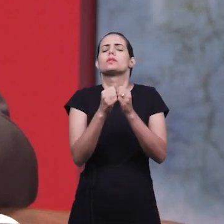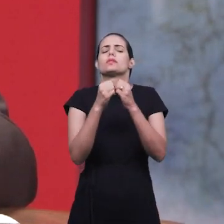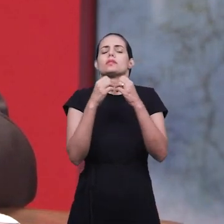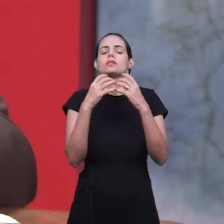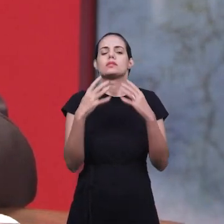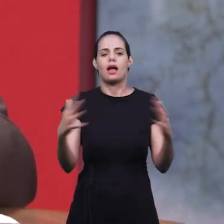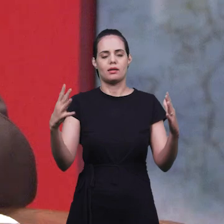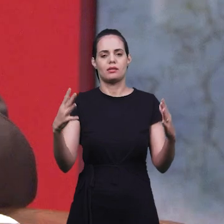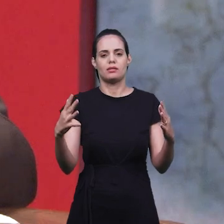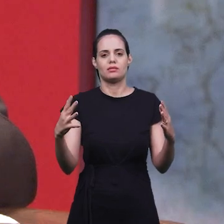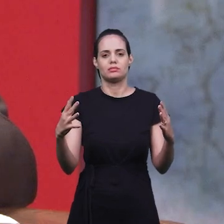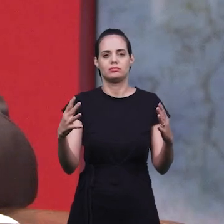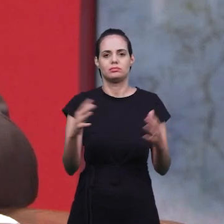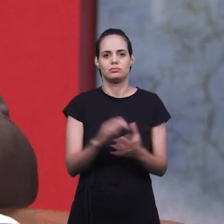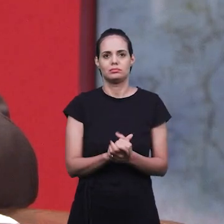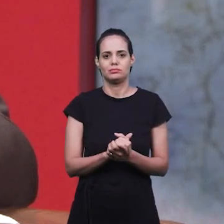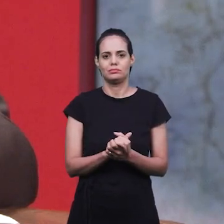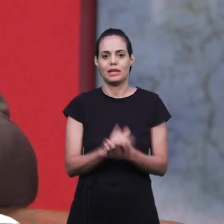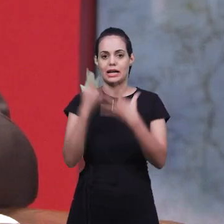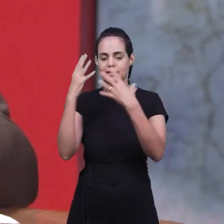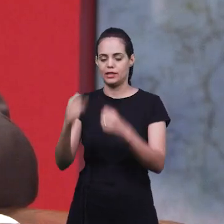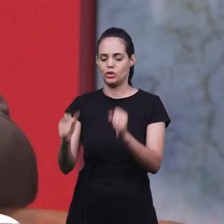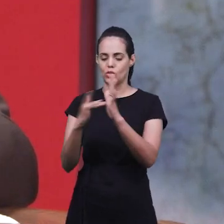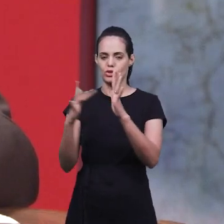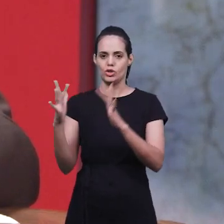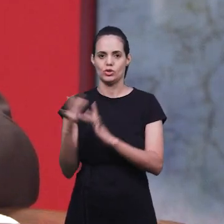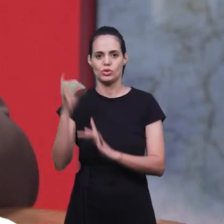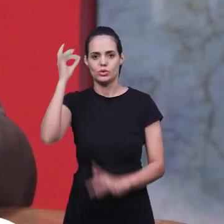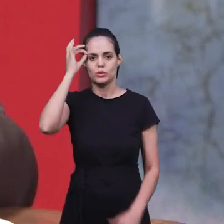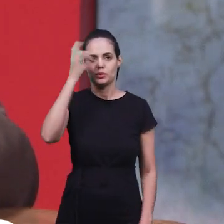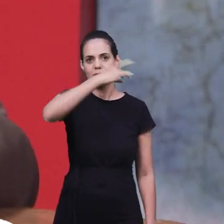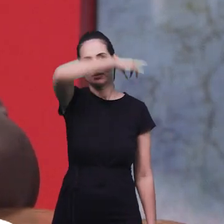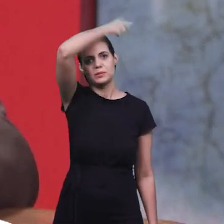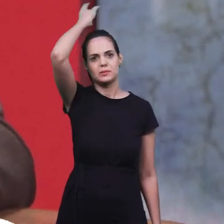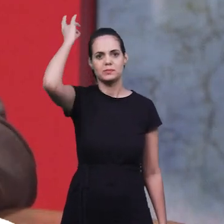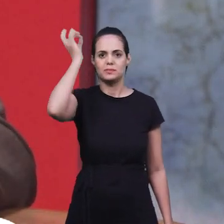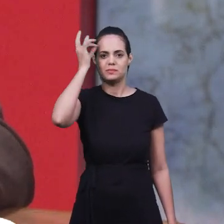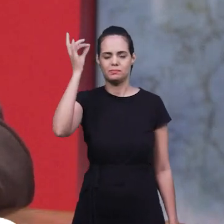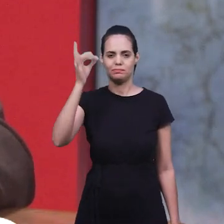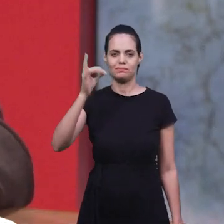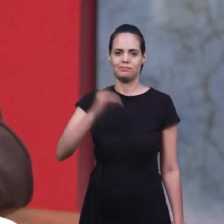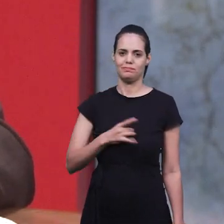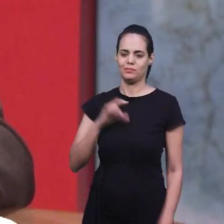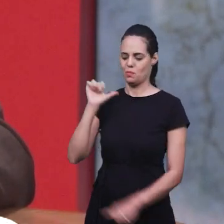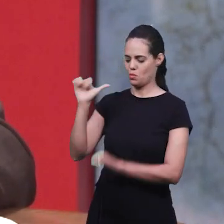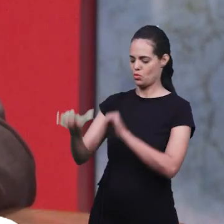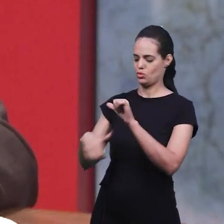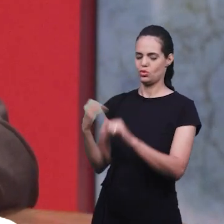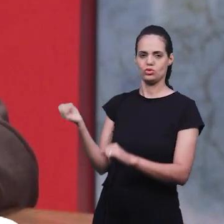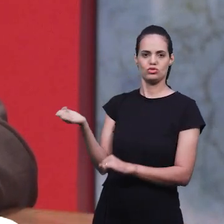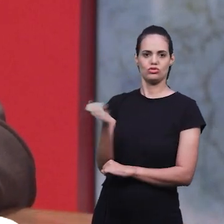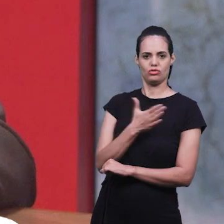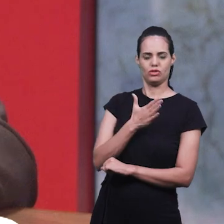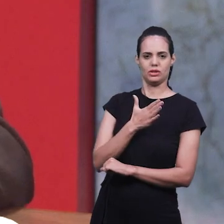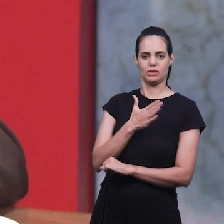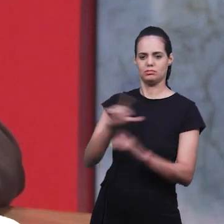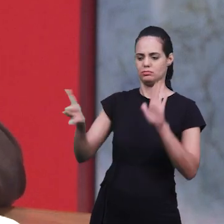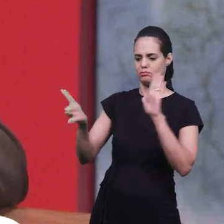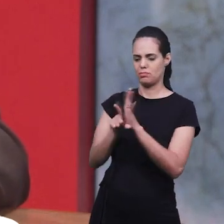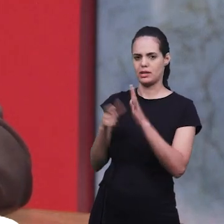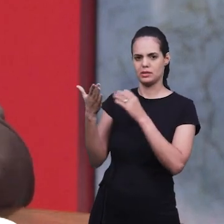milagre feito na nossa vida pelo batismo com a conversão e o batismo com o Espírito Santo, para sermos uma nova